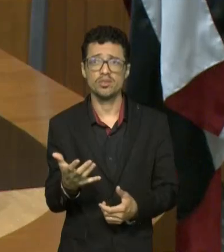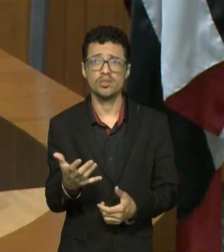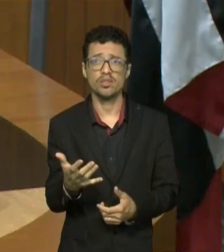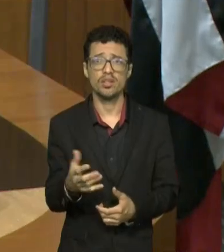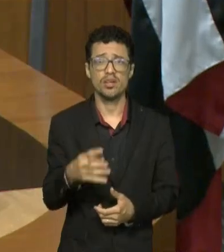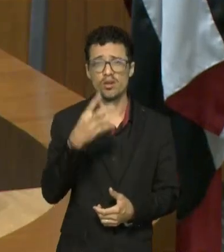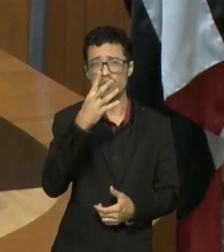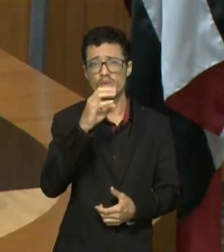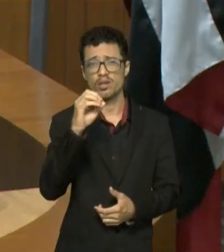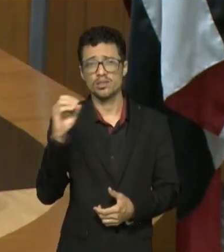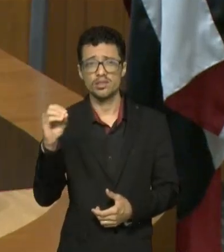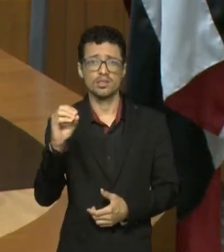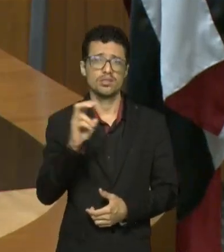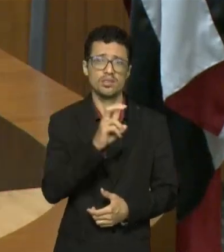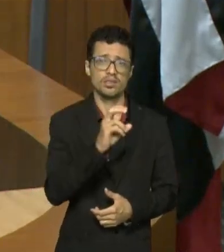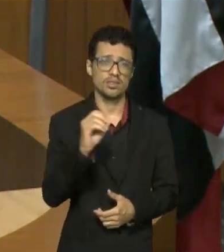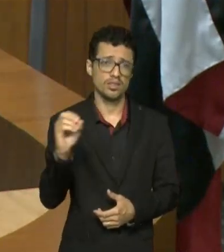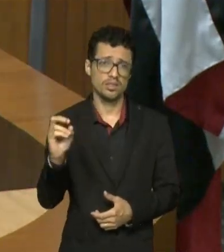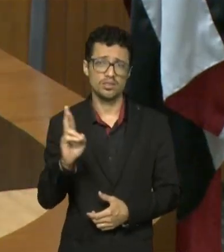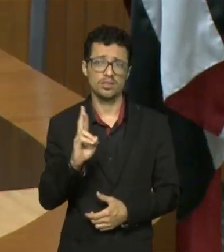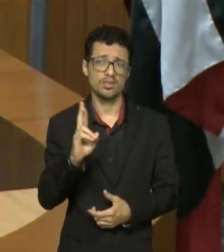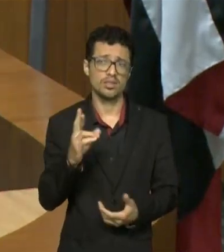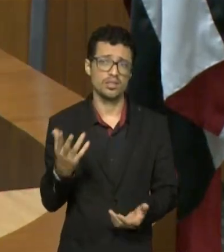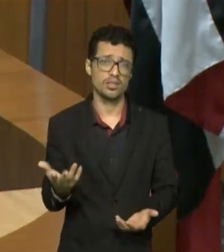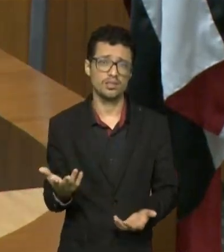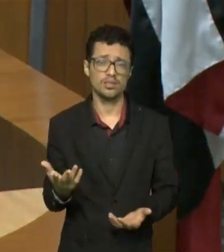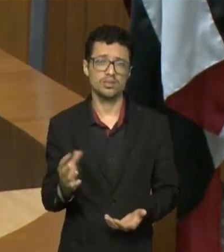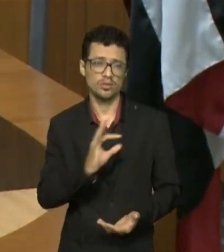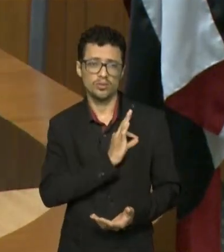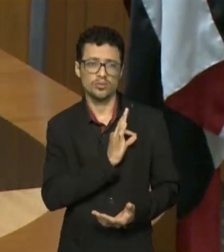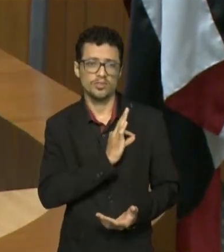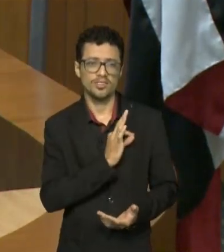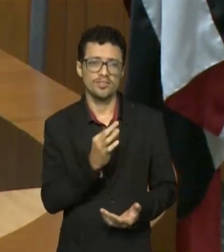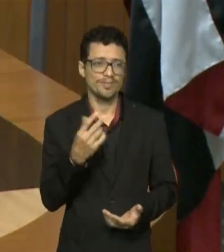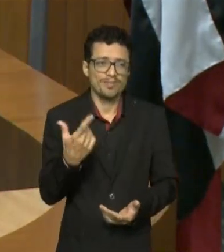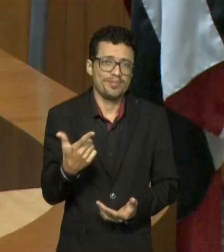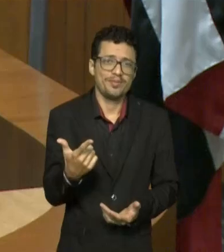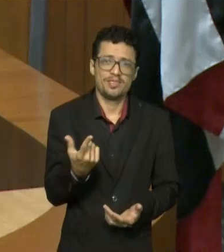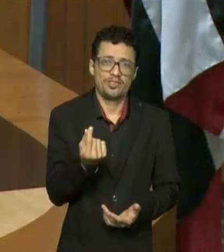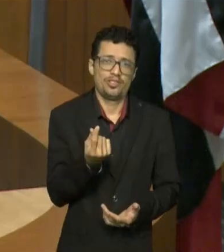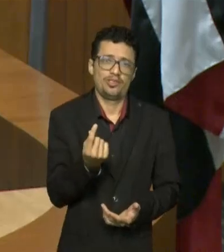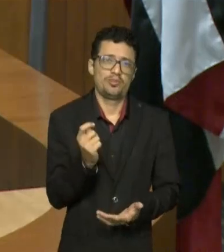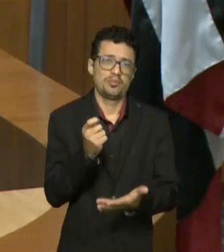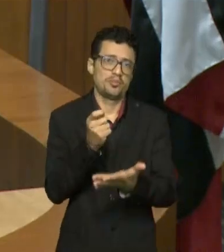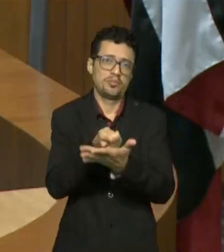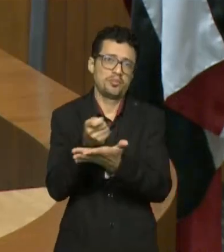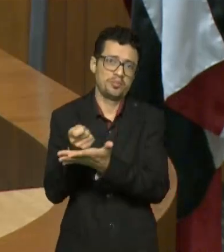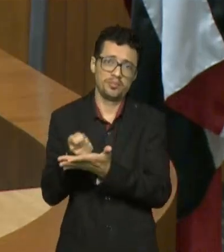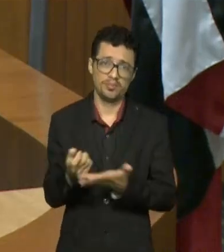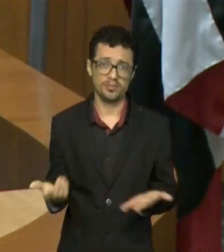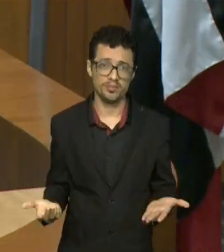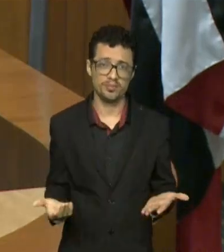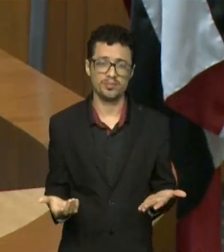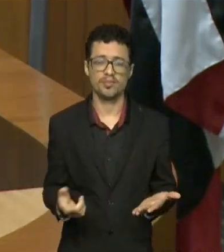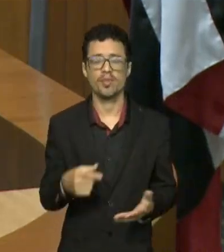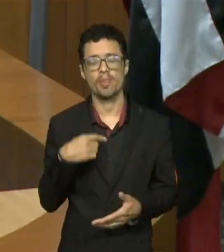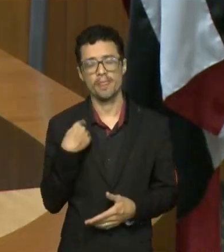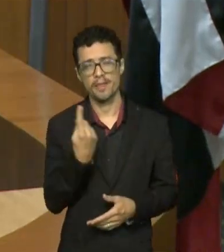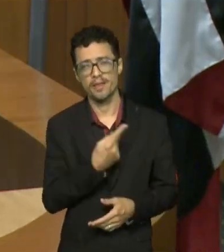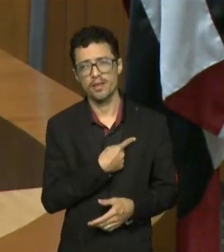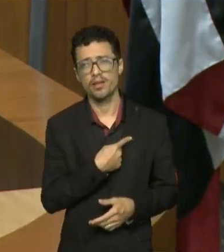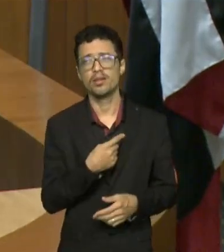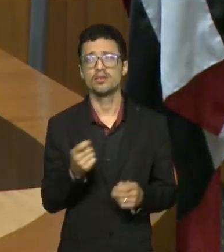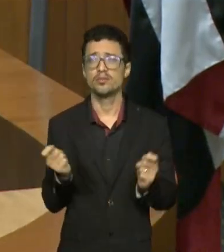500 reais. E não é um recurso que o policial militar tem. Então nós poderíamos ver, sob um